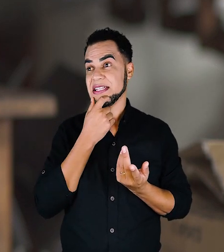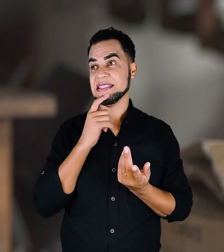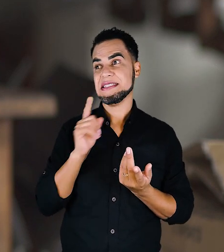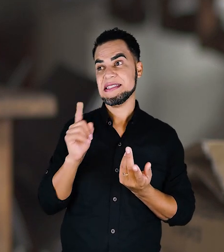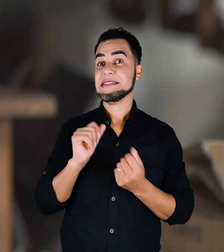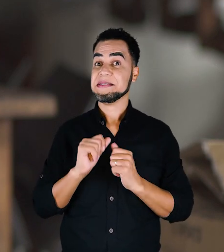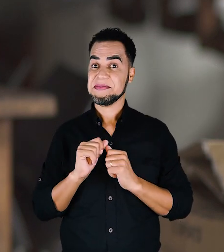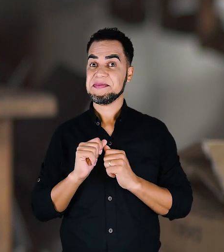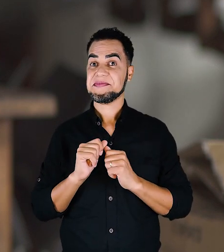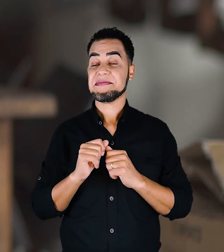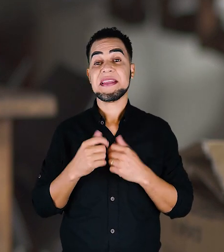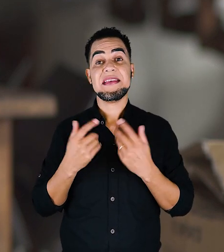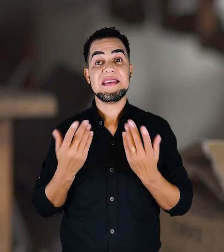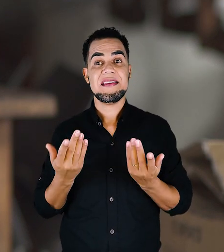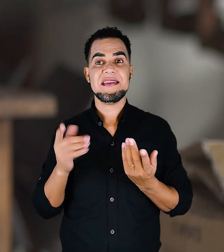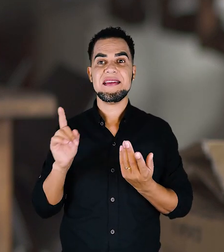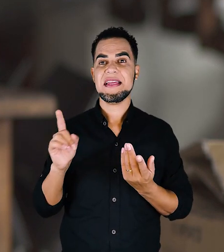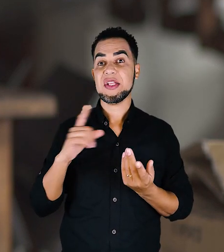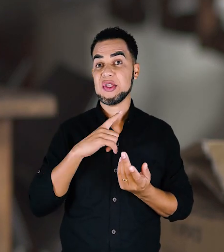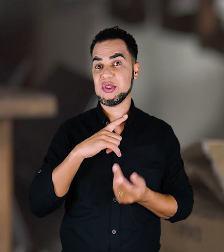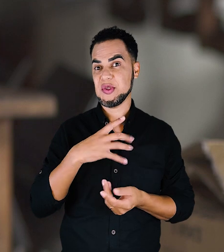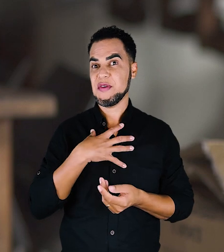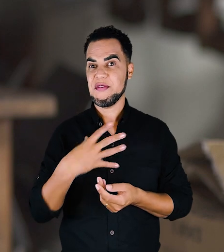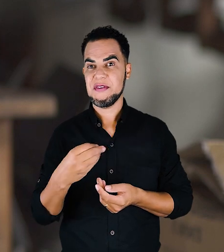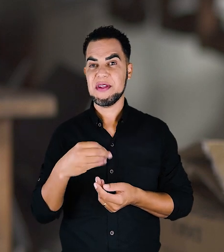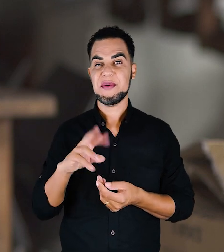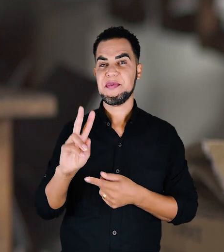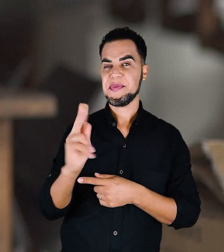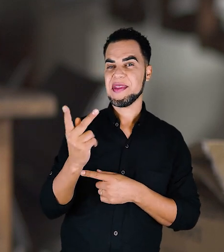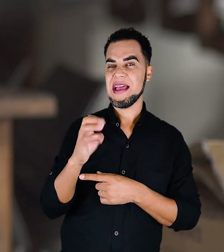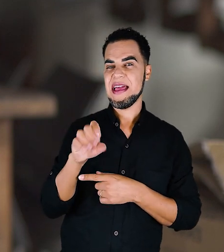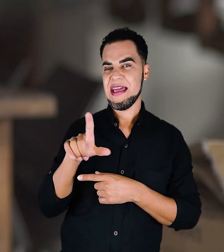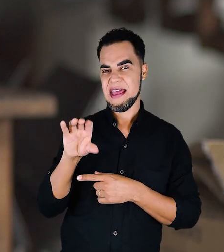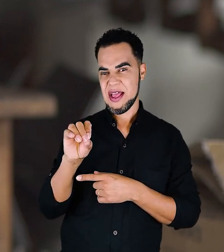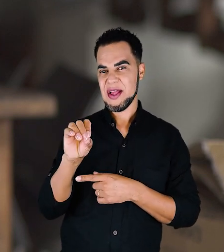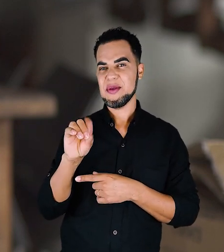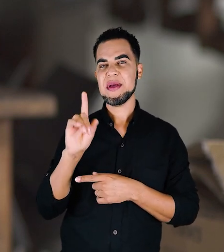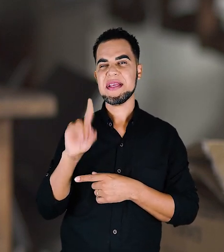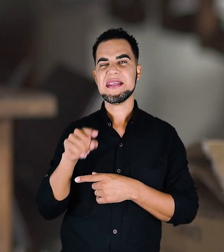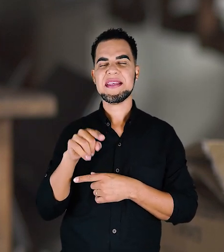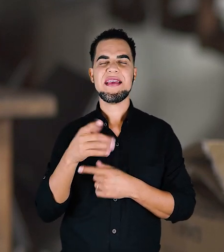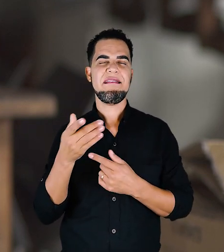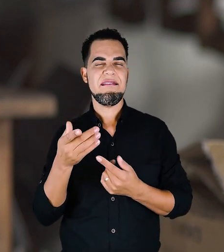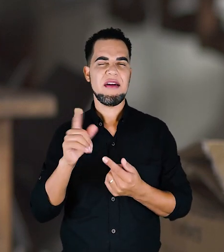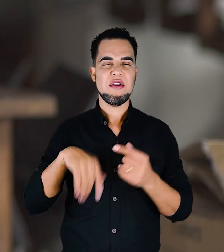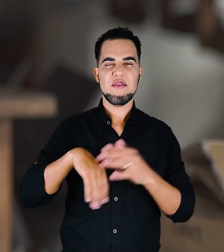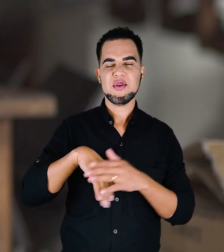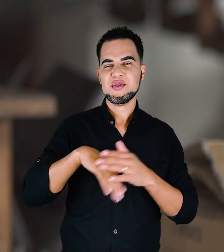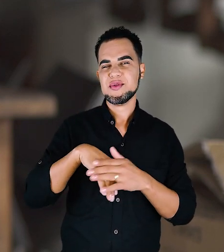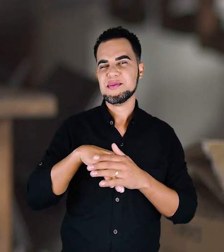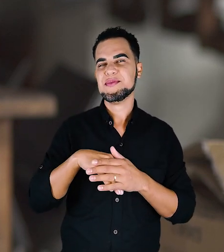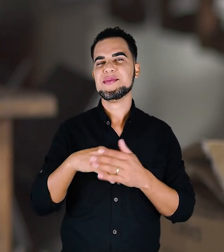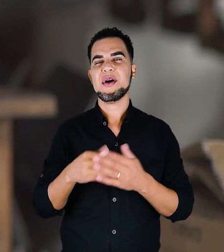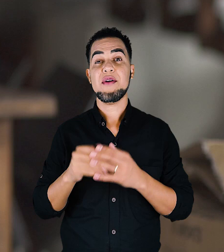até inglês. E ele tinha os filhos aqui, tinha o Hélio, que é o Lelé, que era o apelido, que